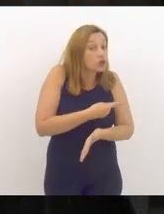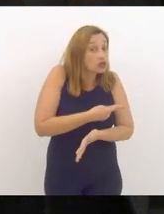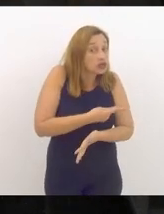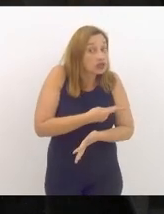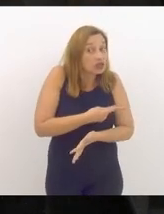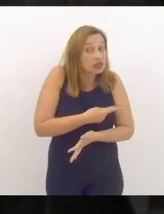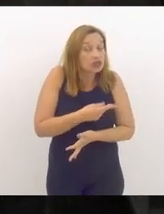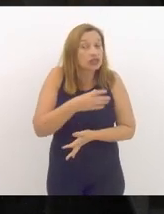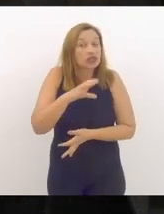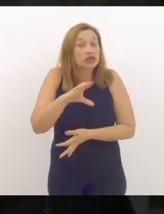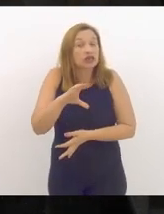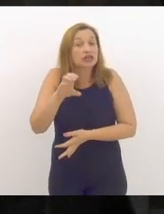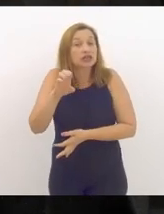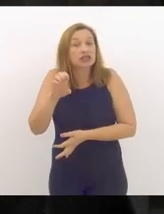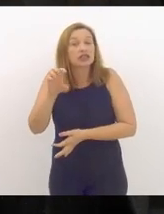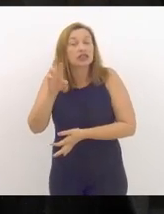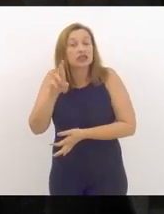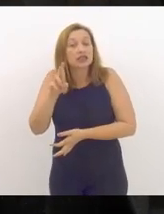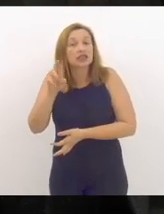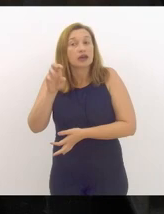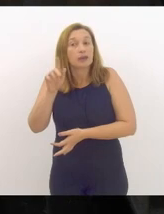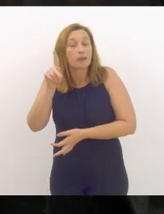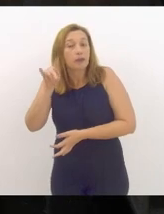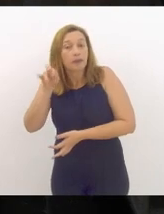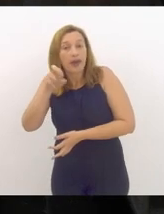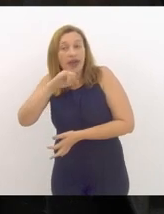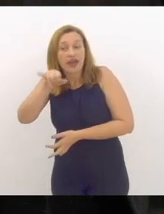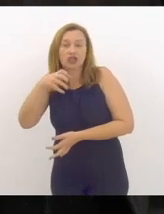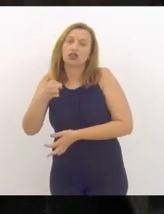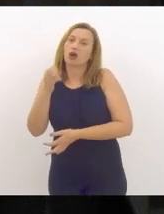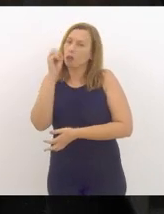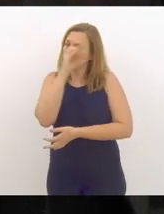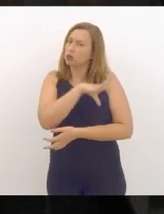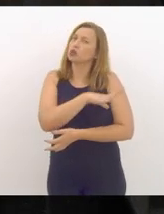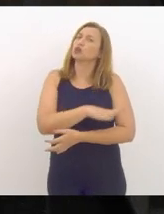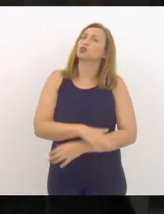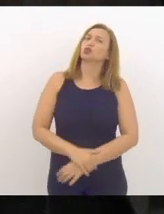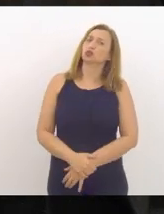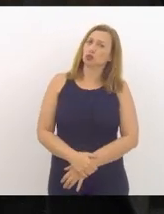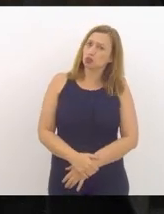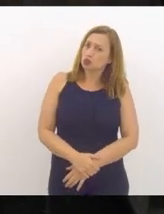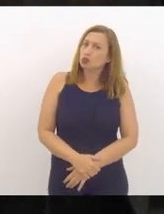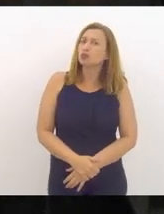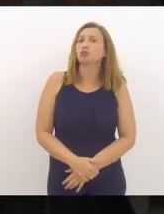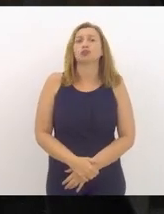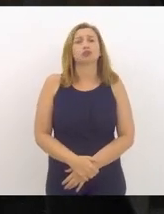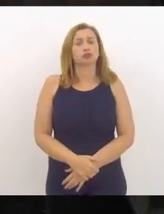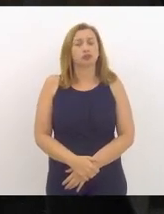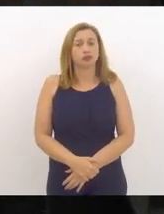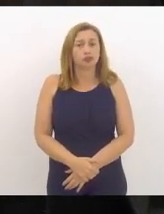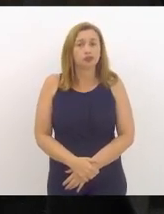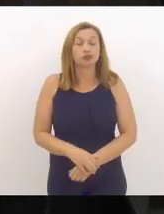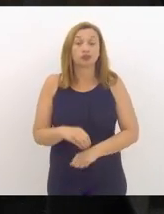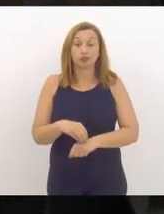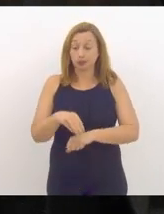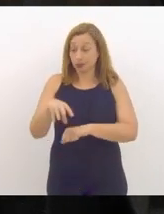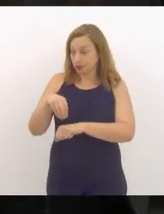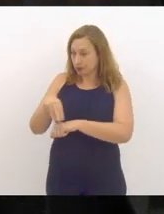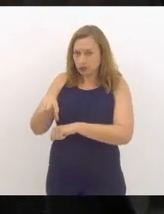na CEPERJ é o absurdo dos absurdos. E